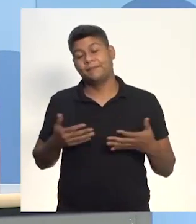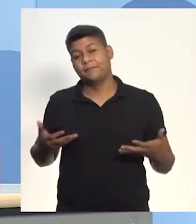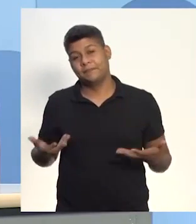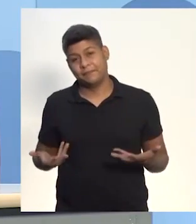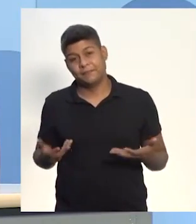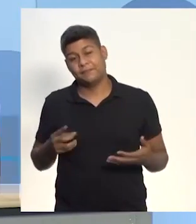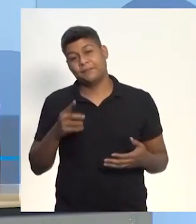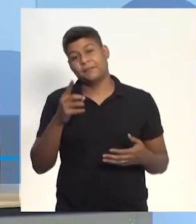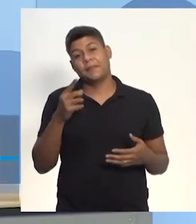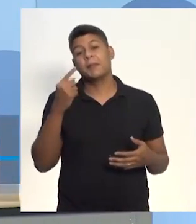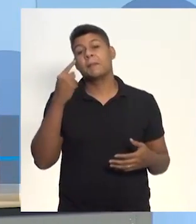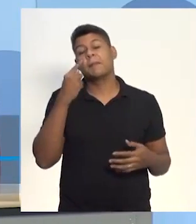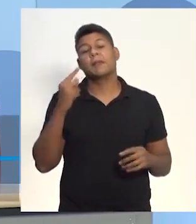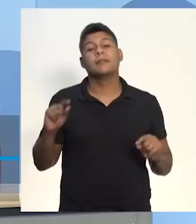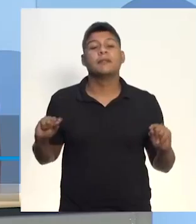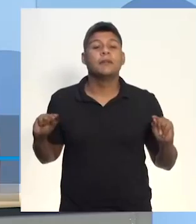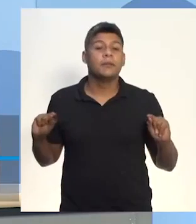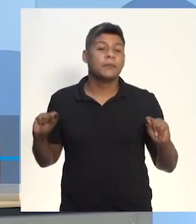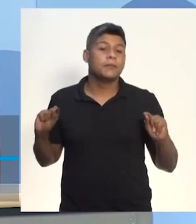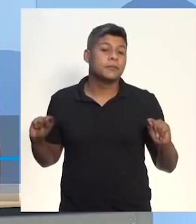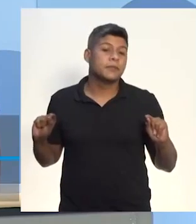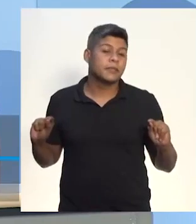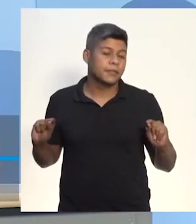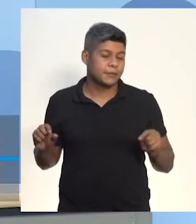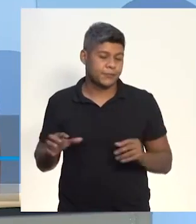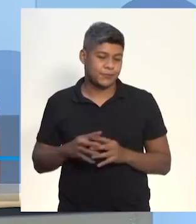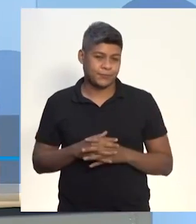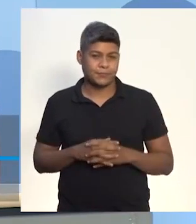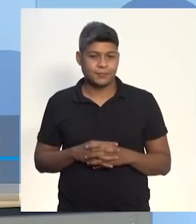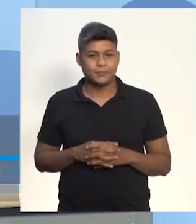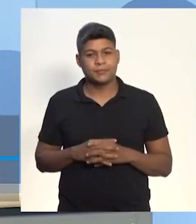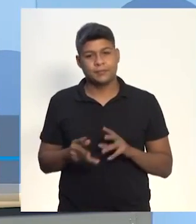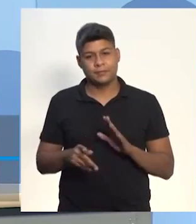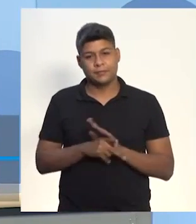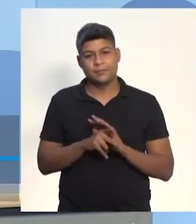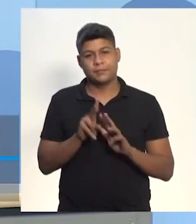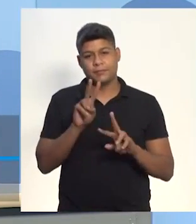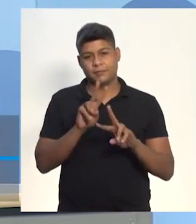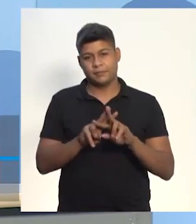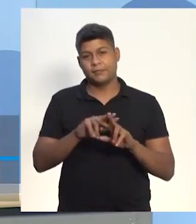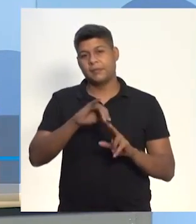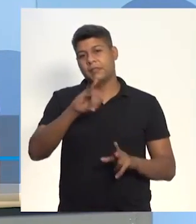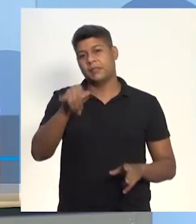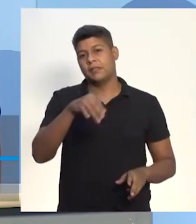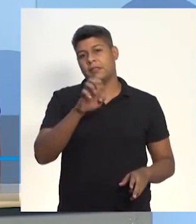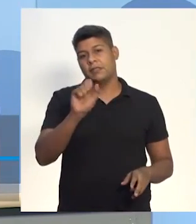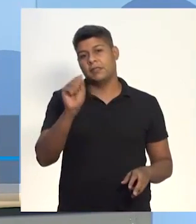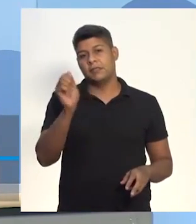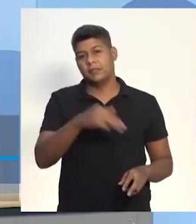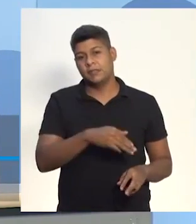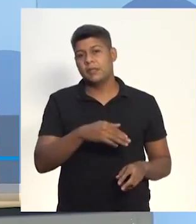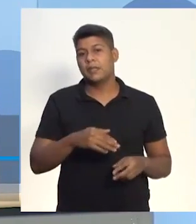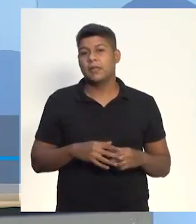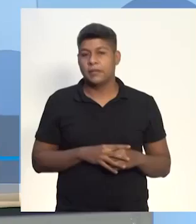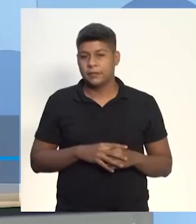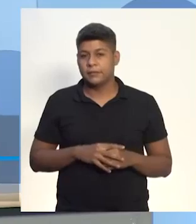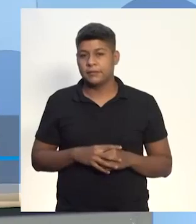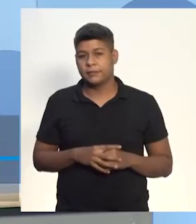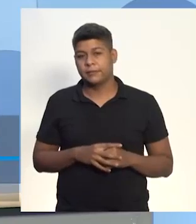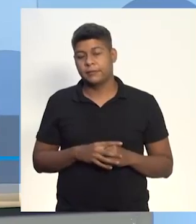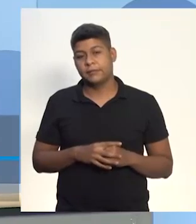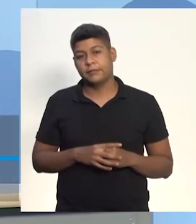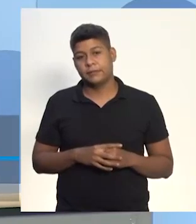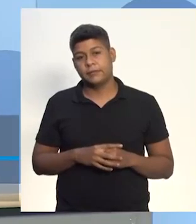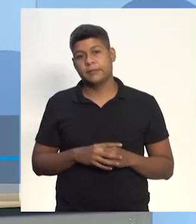Então, e você, o que pensa, né, sobre essa prisão do Jean Valjean, que a Maria Fernanda trouxe, né?